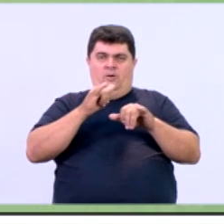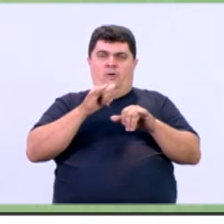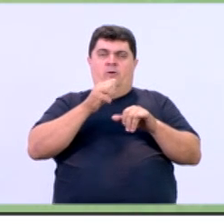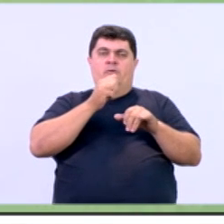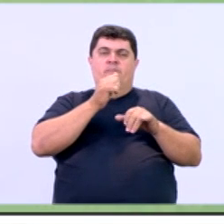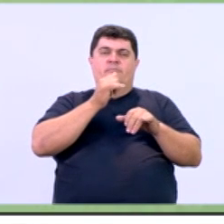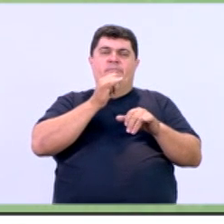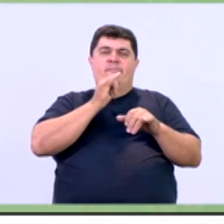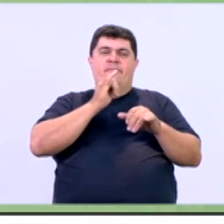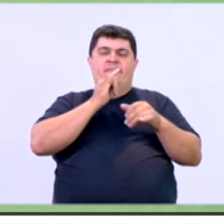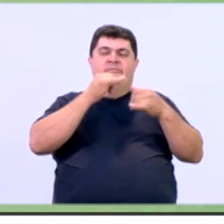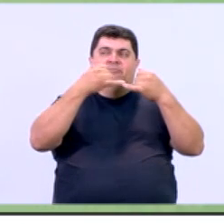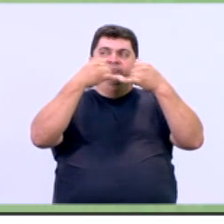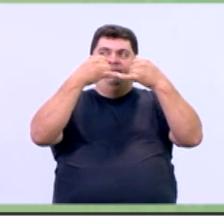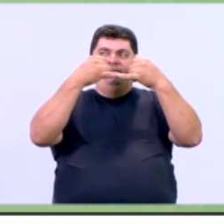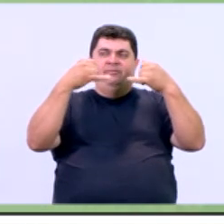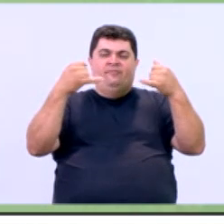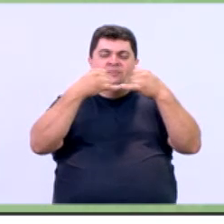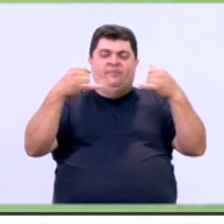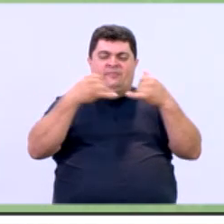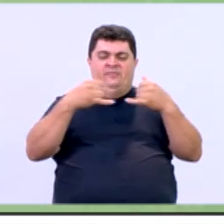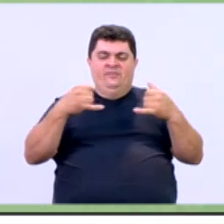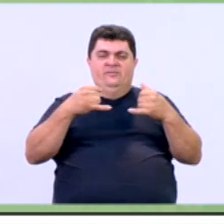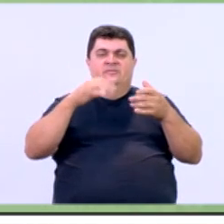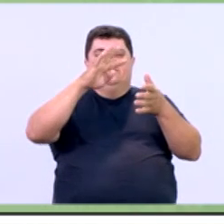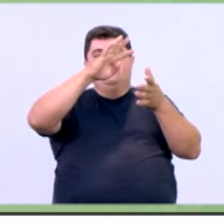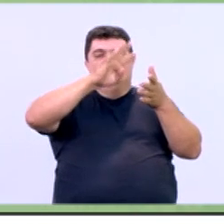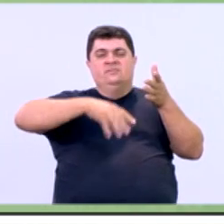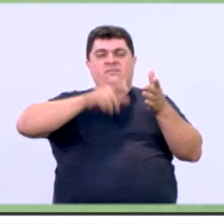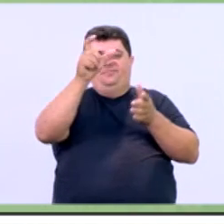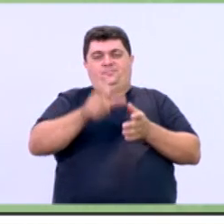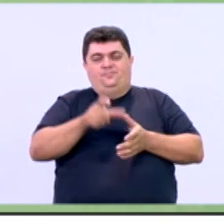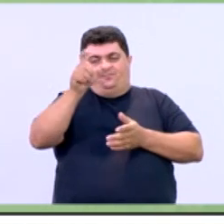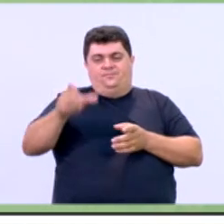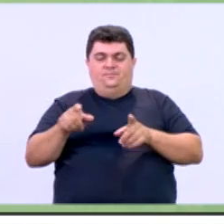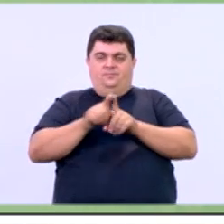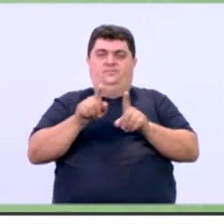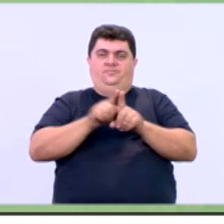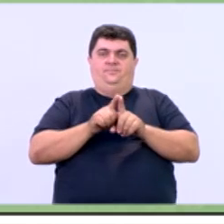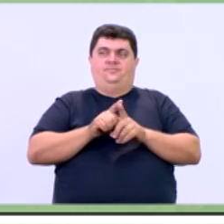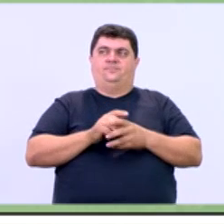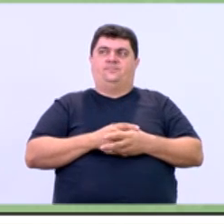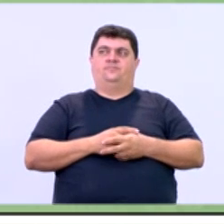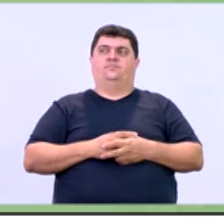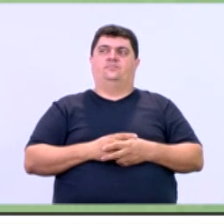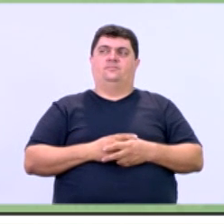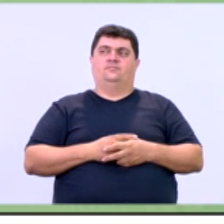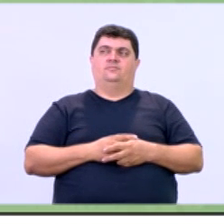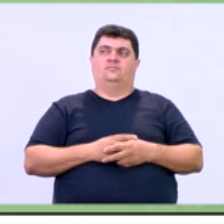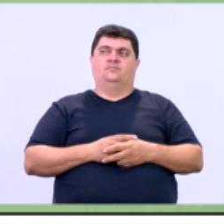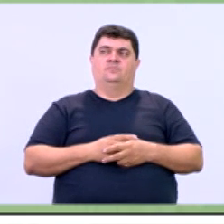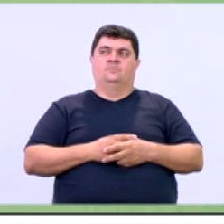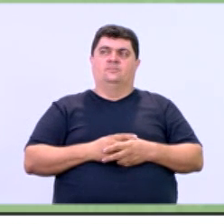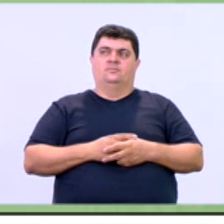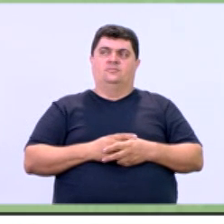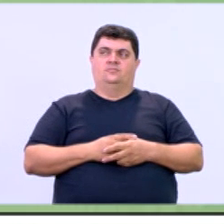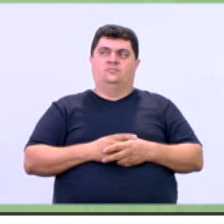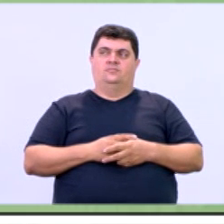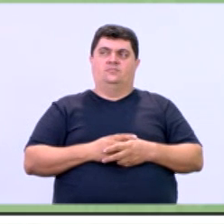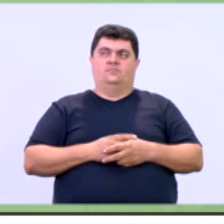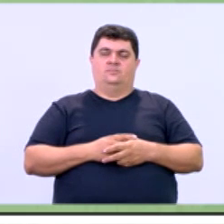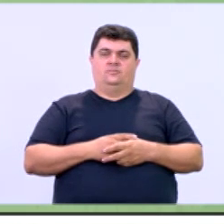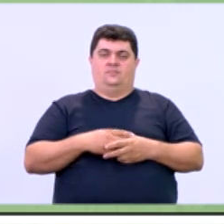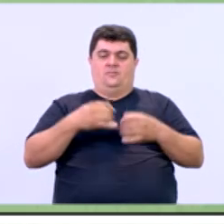são referentes ao quê? A linha, coluna que eu quero que apareça. Então, eu falo aqui que são